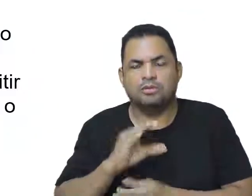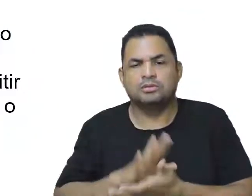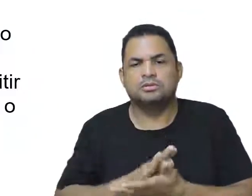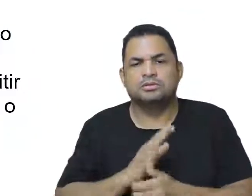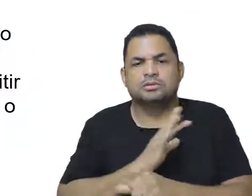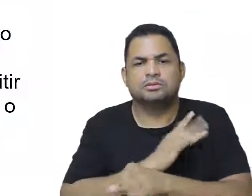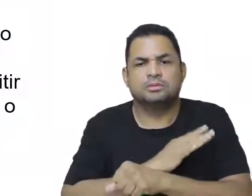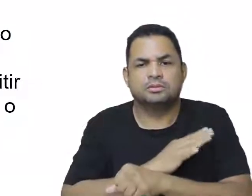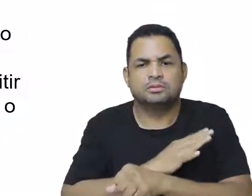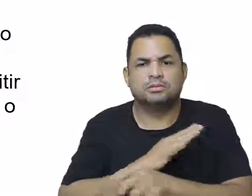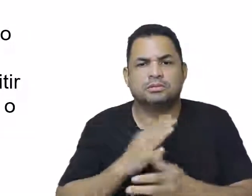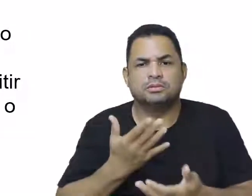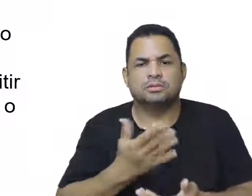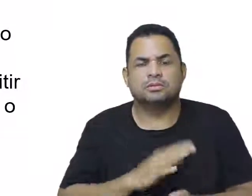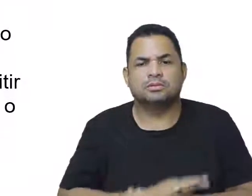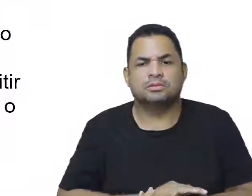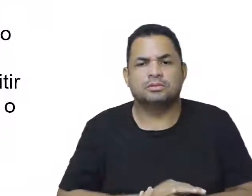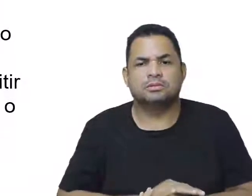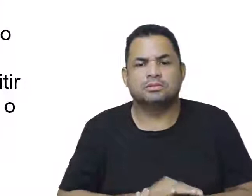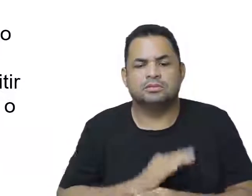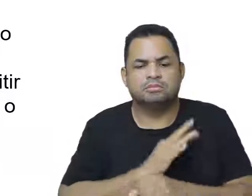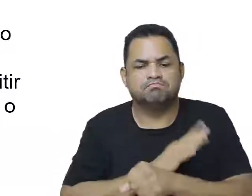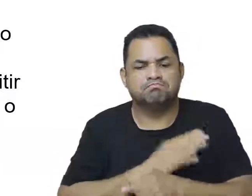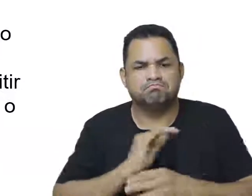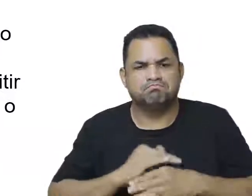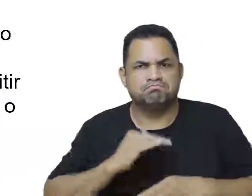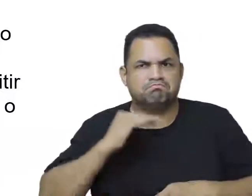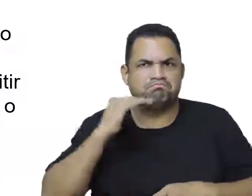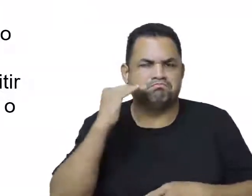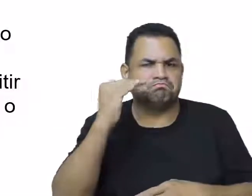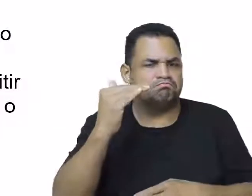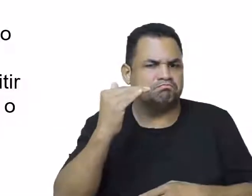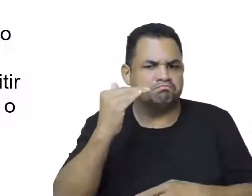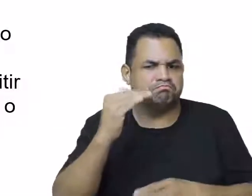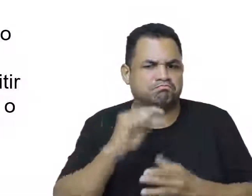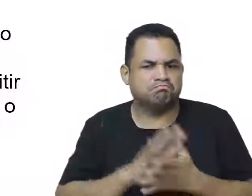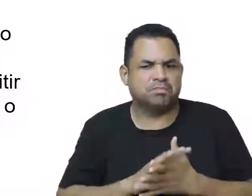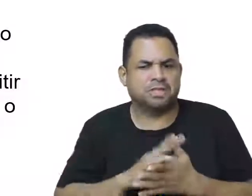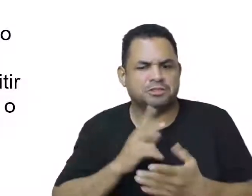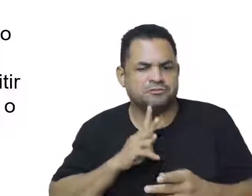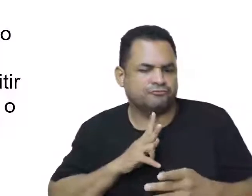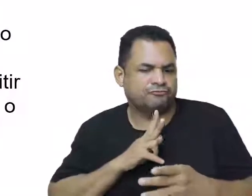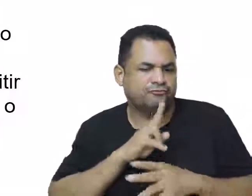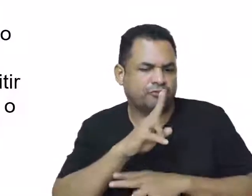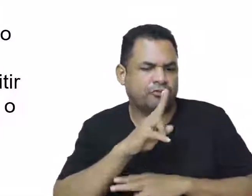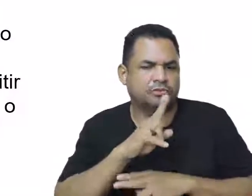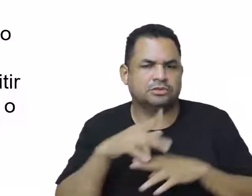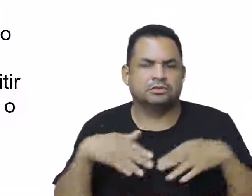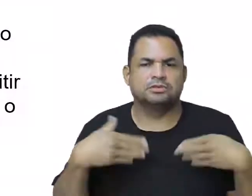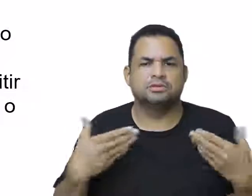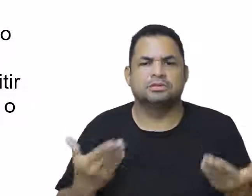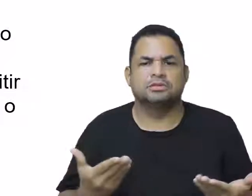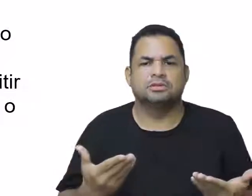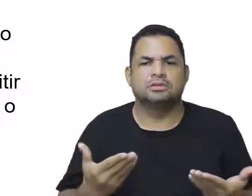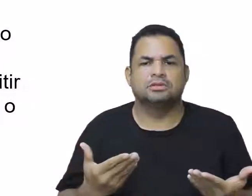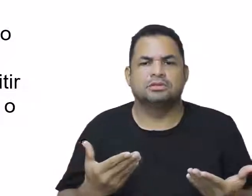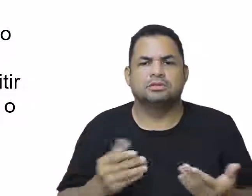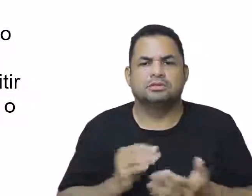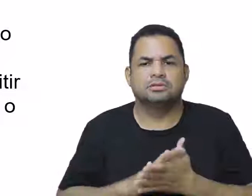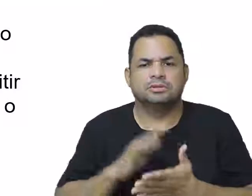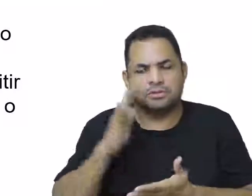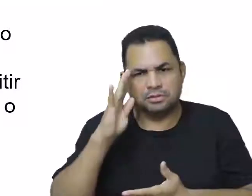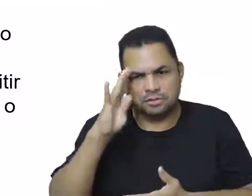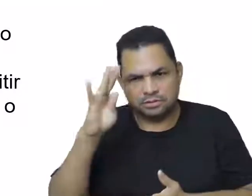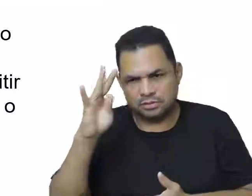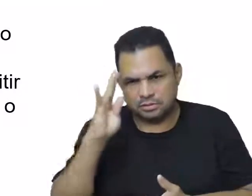dos ácidos mais ácidos da natureza, né? É um dos ácidos mais violentos, tá bom? E vocês